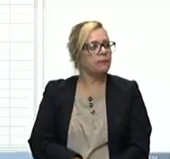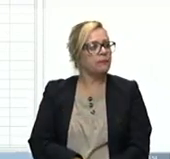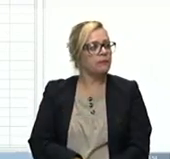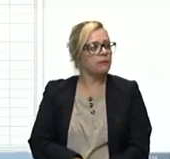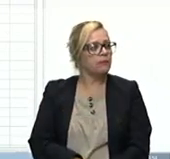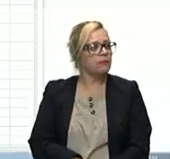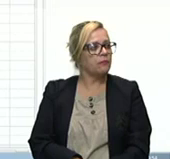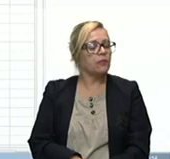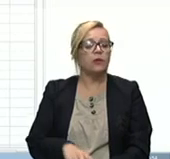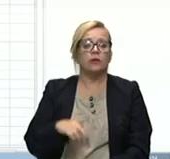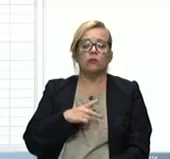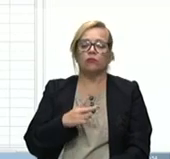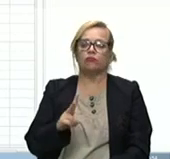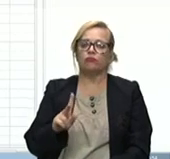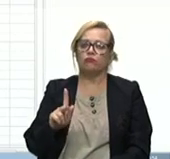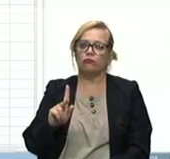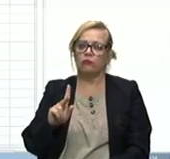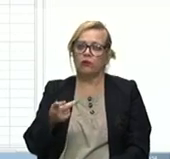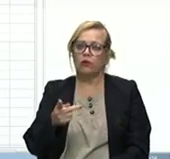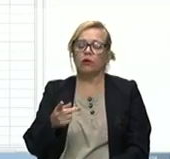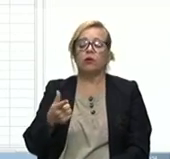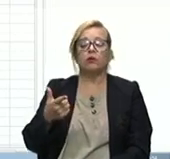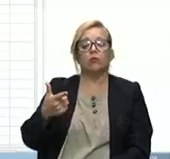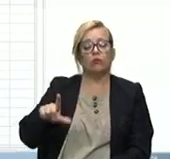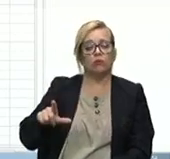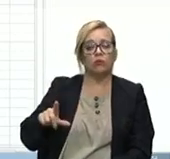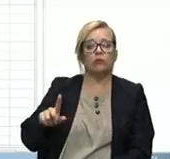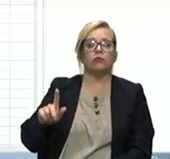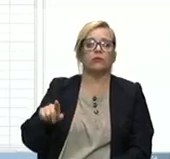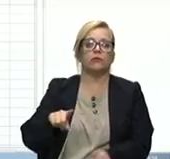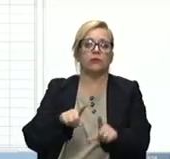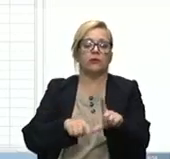coluna os valores de h e na segunda coluna os valores de g.